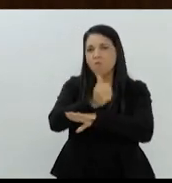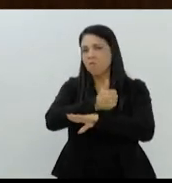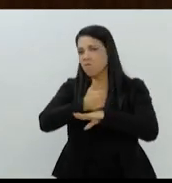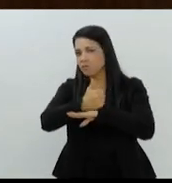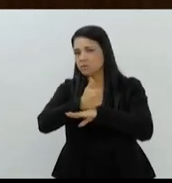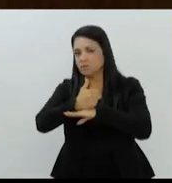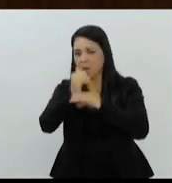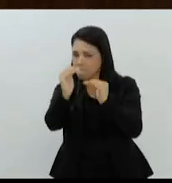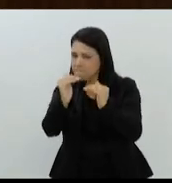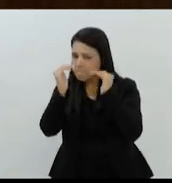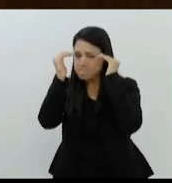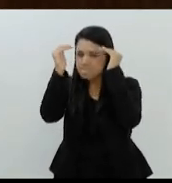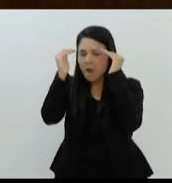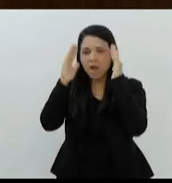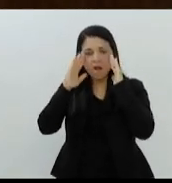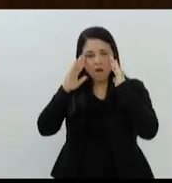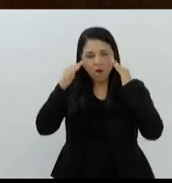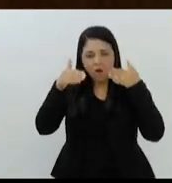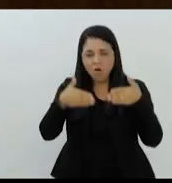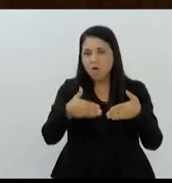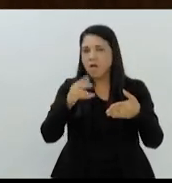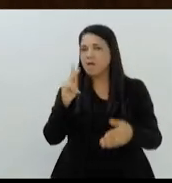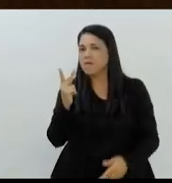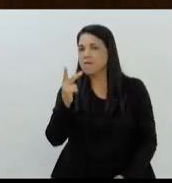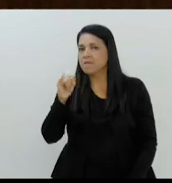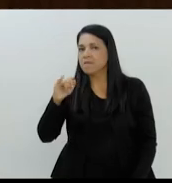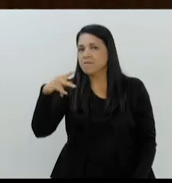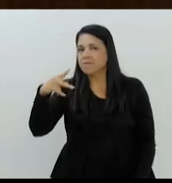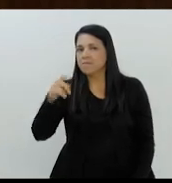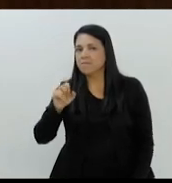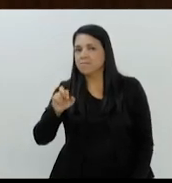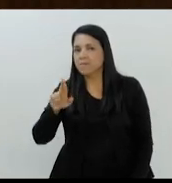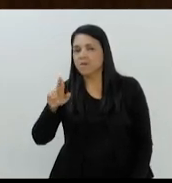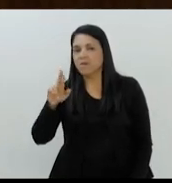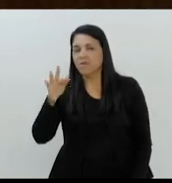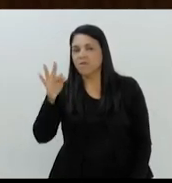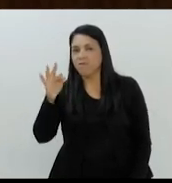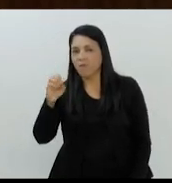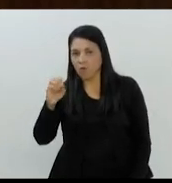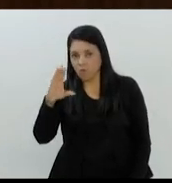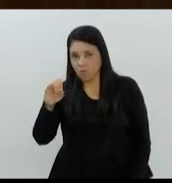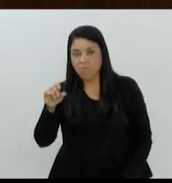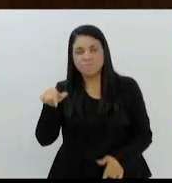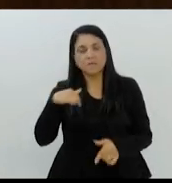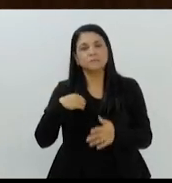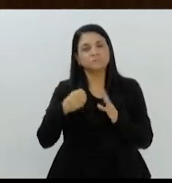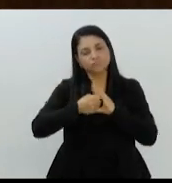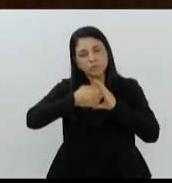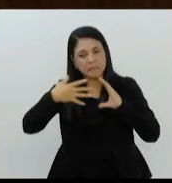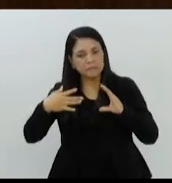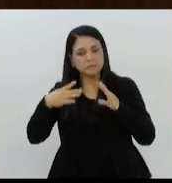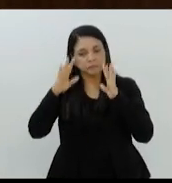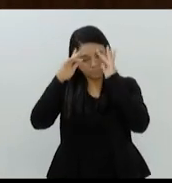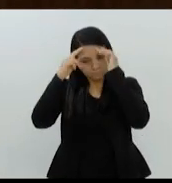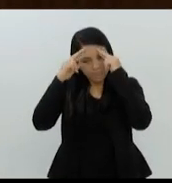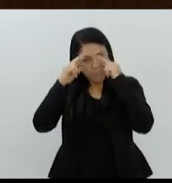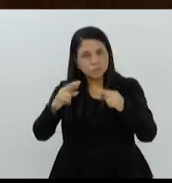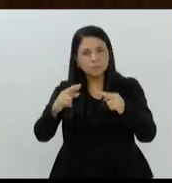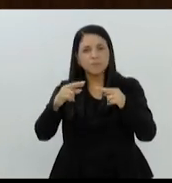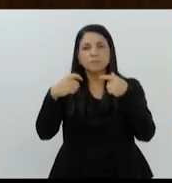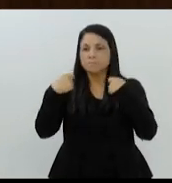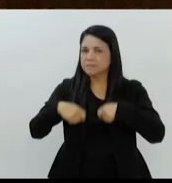com hiperfoco, mas tem suas peculiaridades e deve ser respeitado. Quando eu vejo